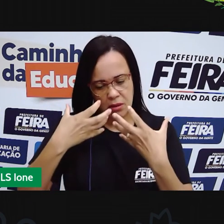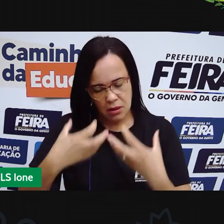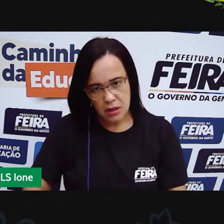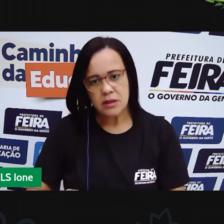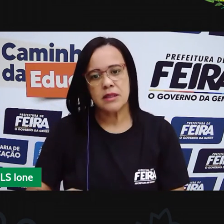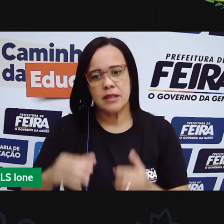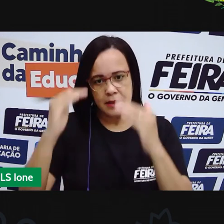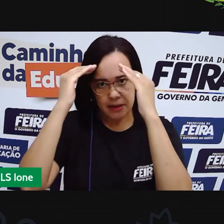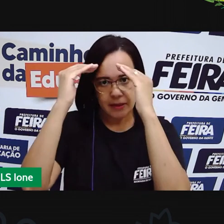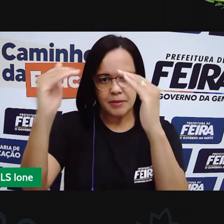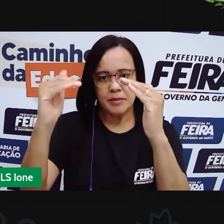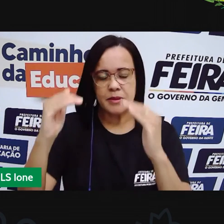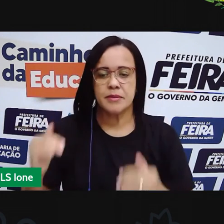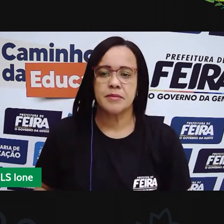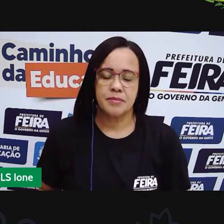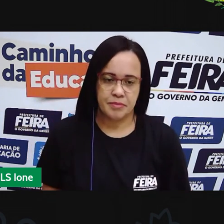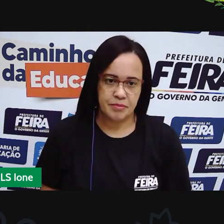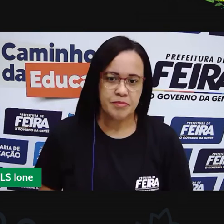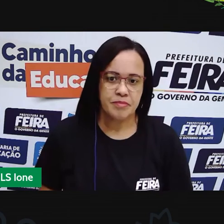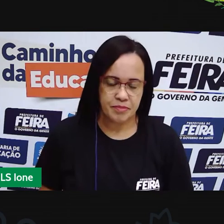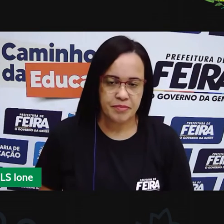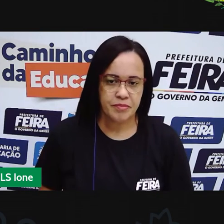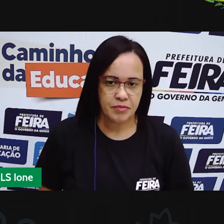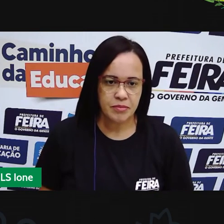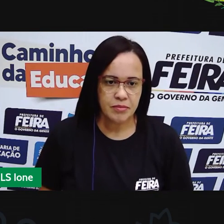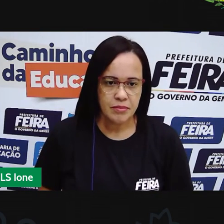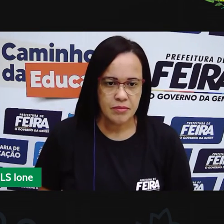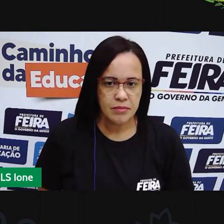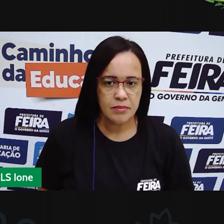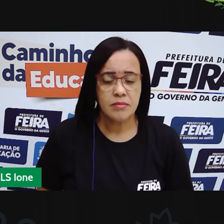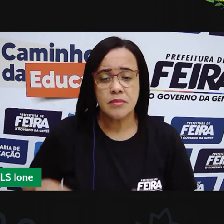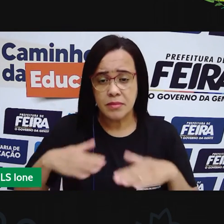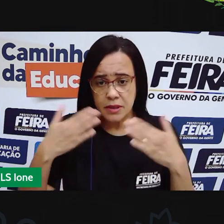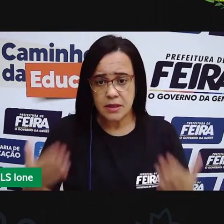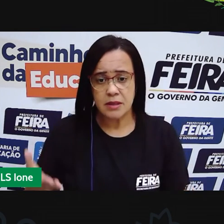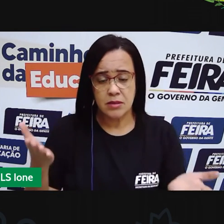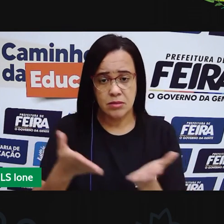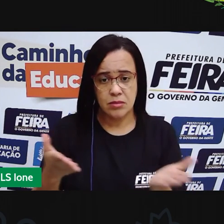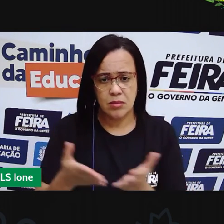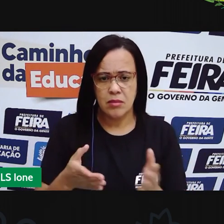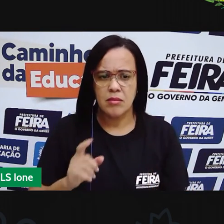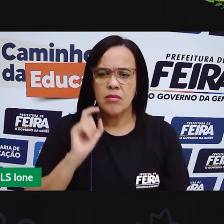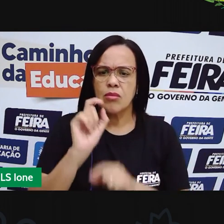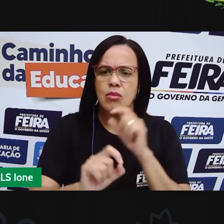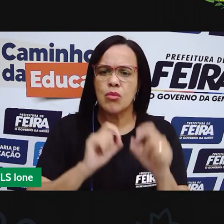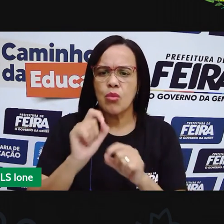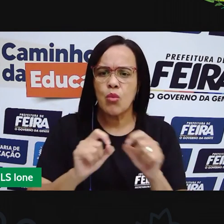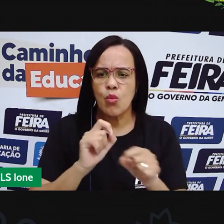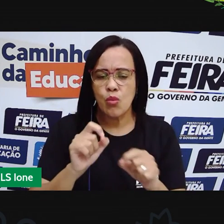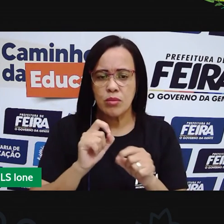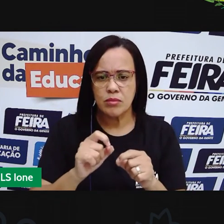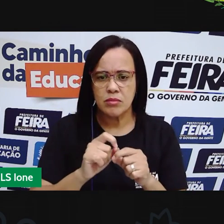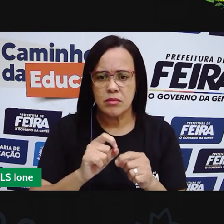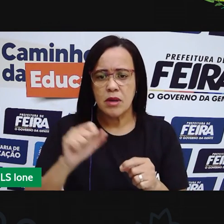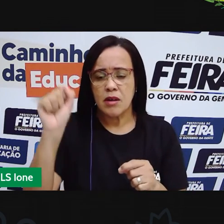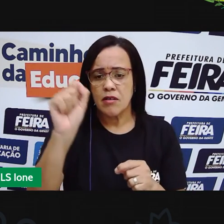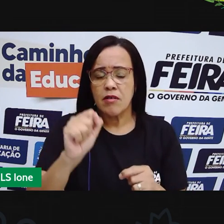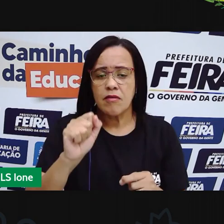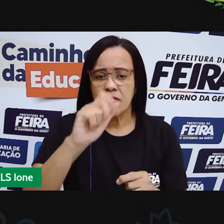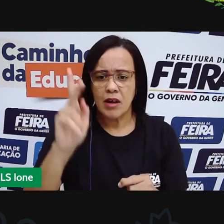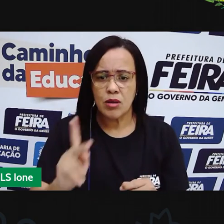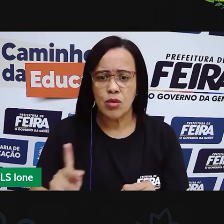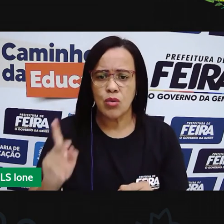acessar digitar juntos comer iPhone e o calor